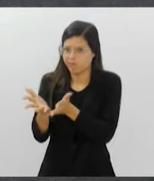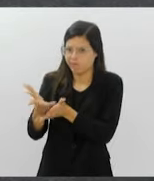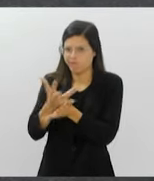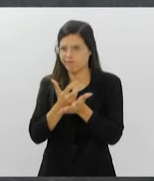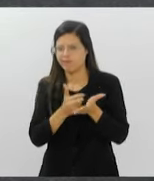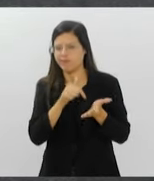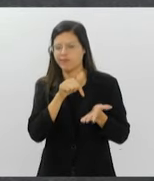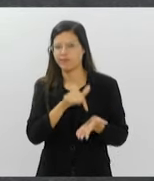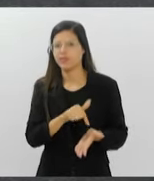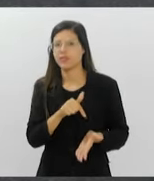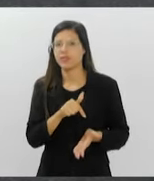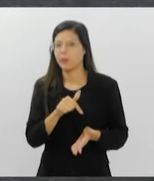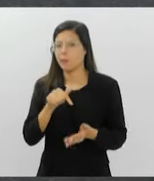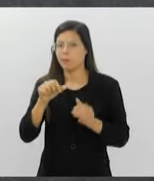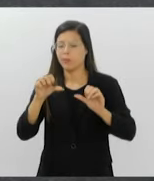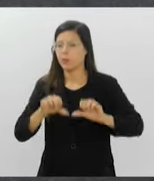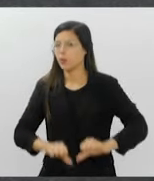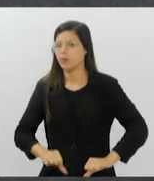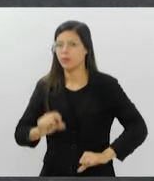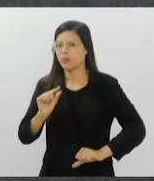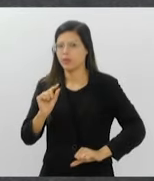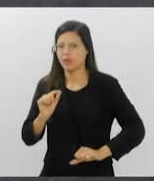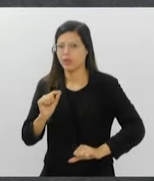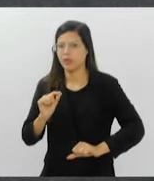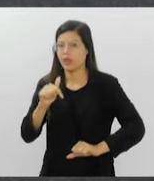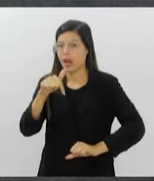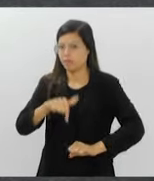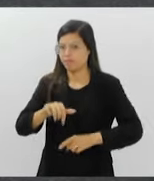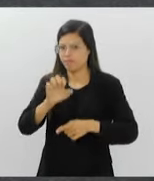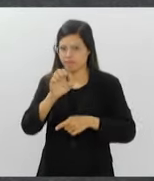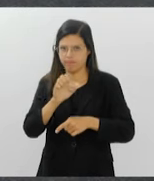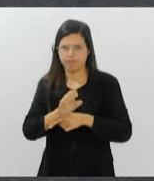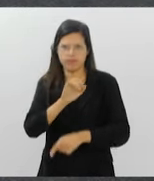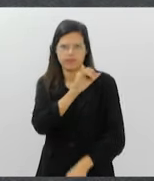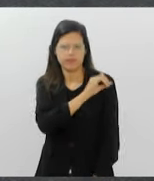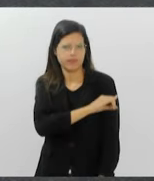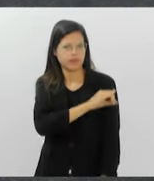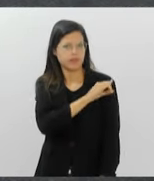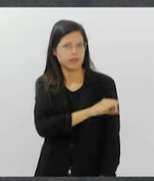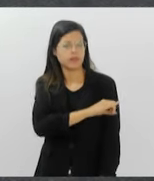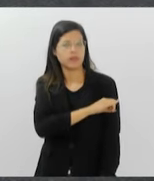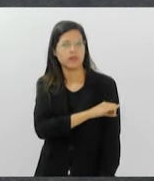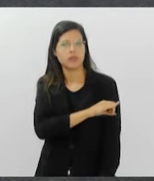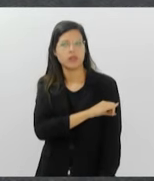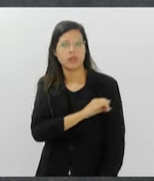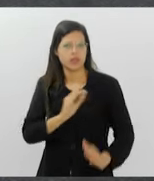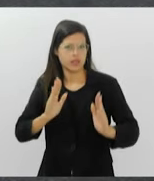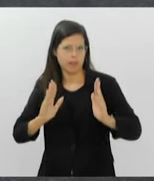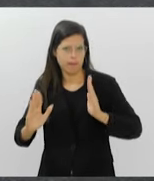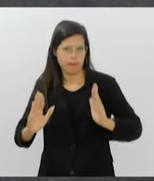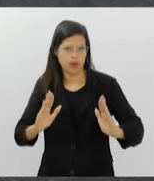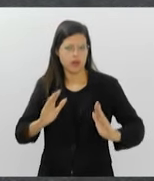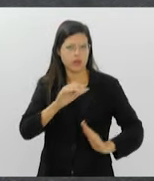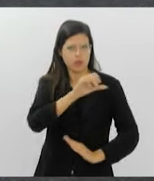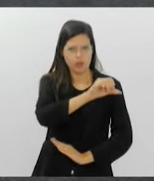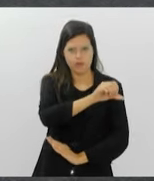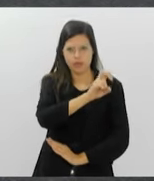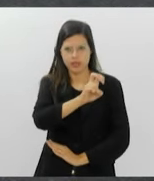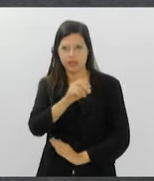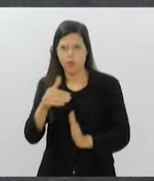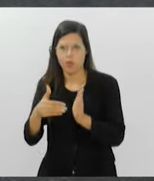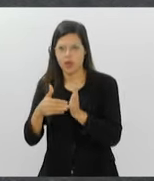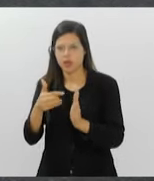E pior, se a gente pegar aqui no estado do Rio de Janeiro, entre esse período de 95